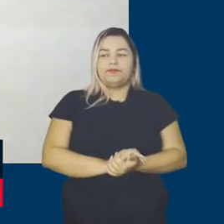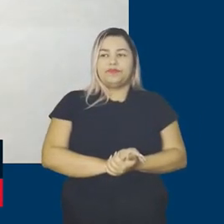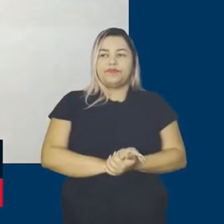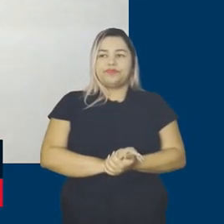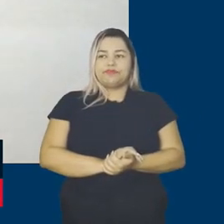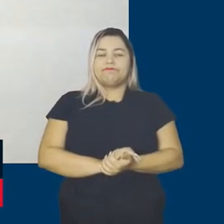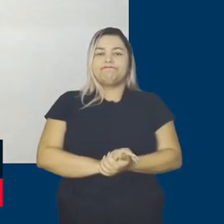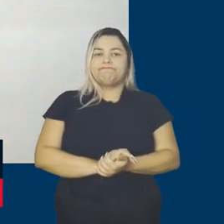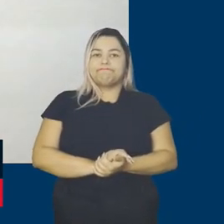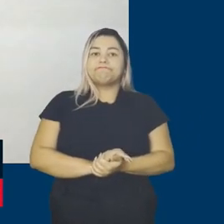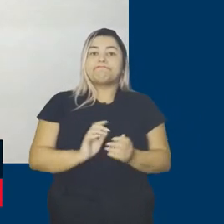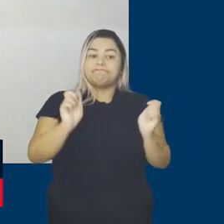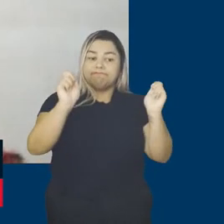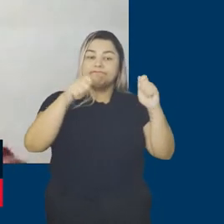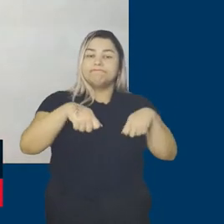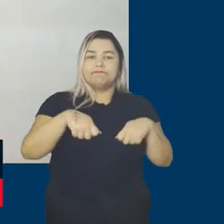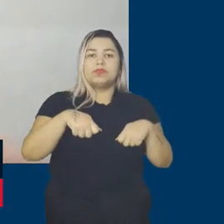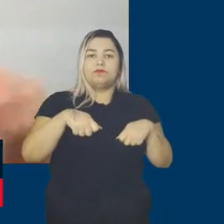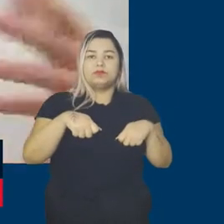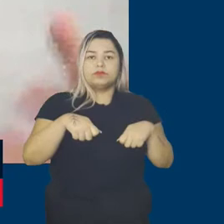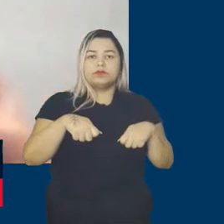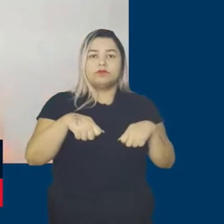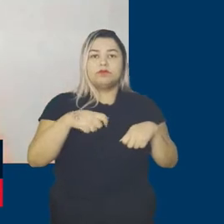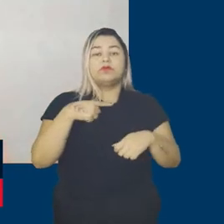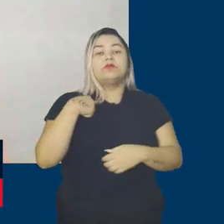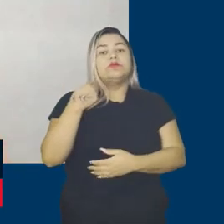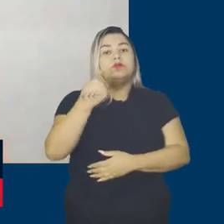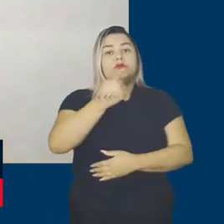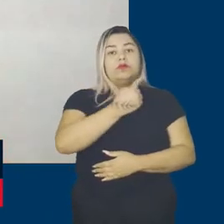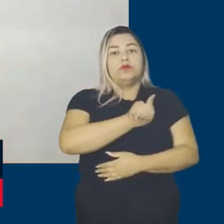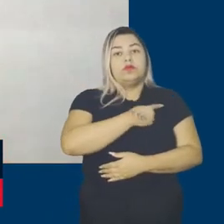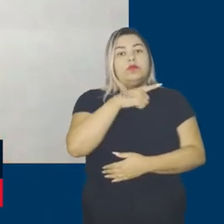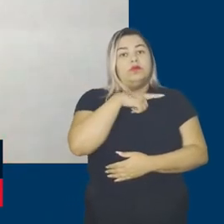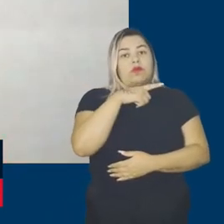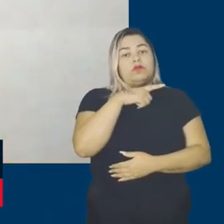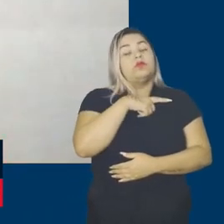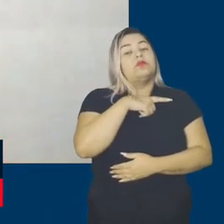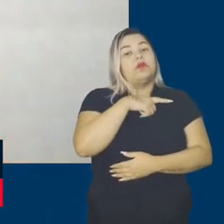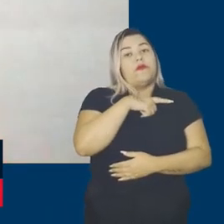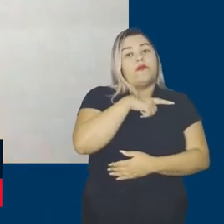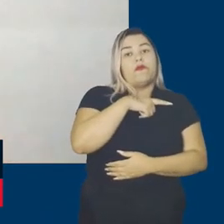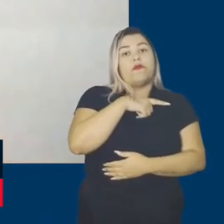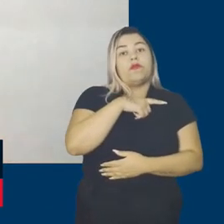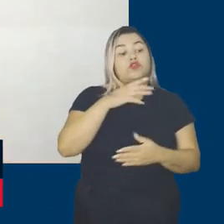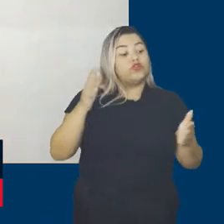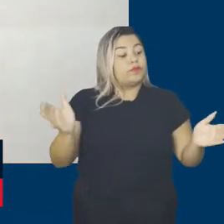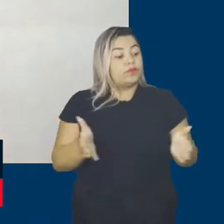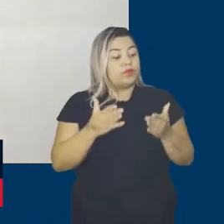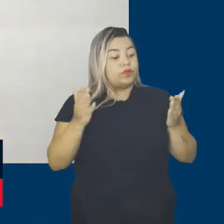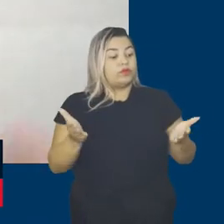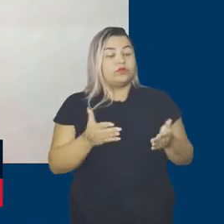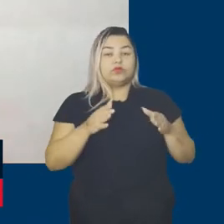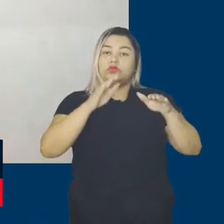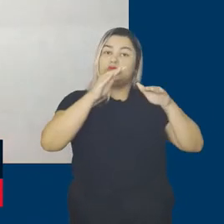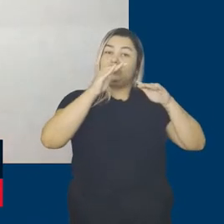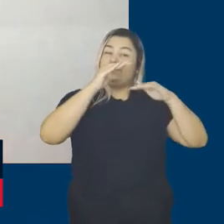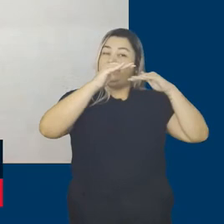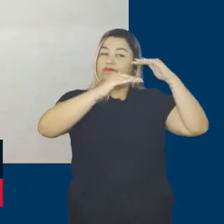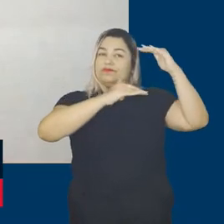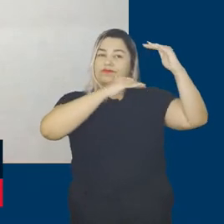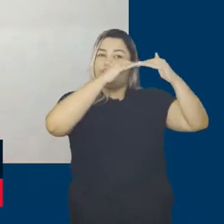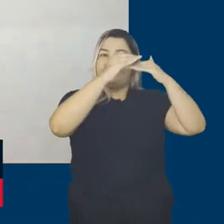é absolutamente necessário. Então, nós temos que ter também condições de promover esse desenvolvimento. Então, nós